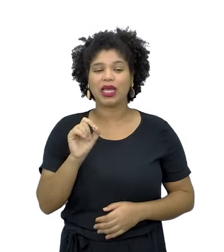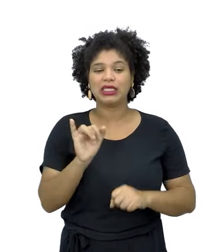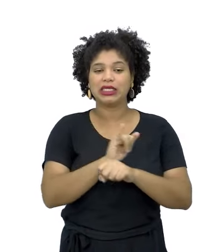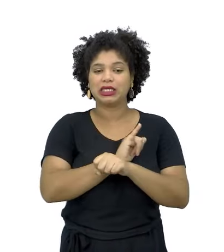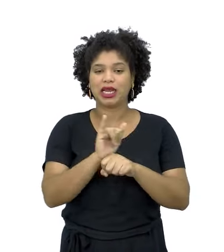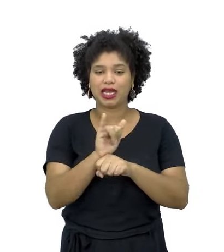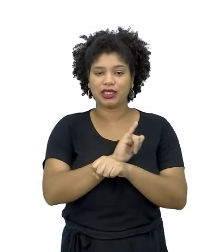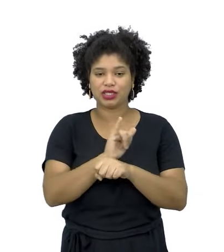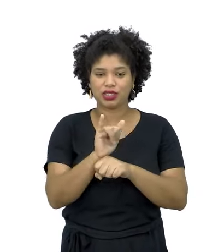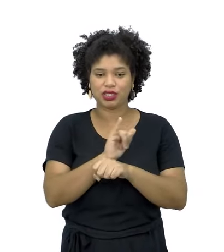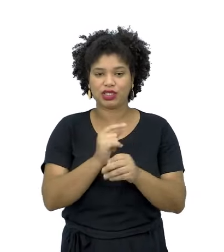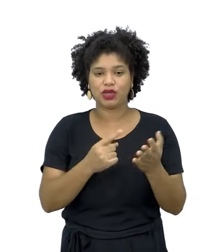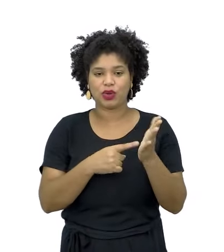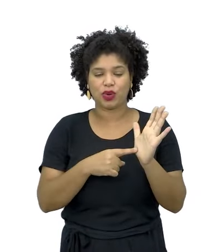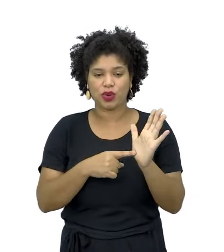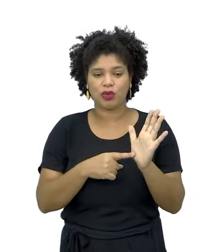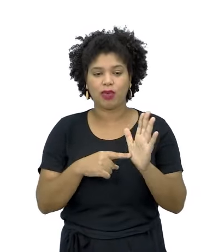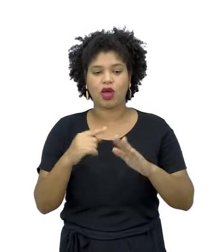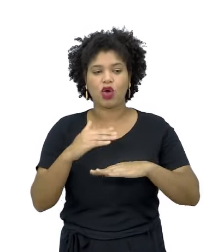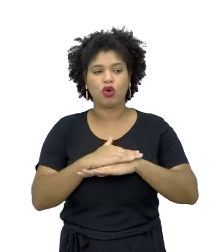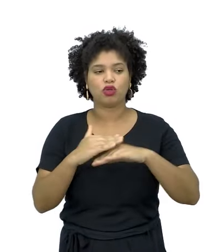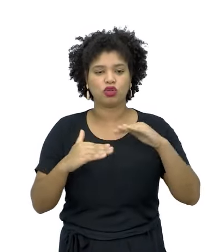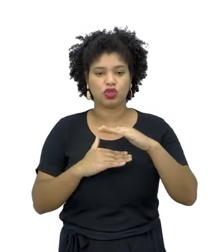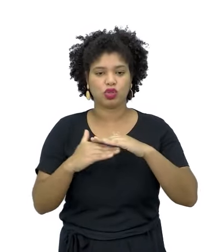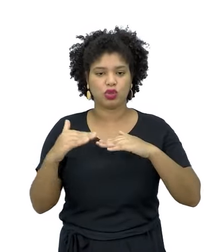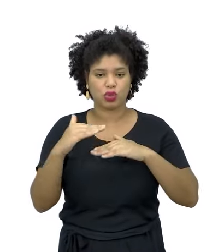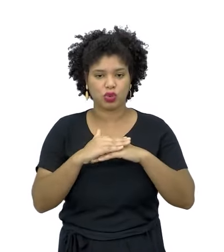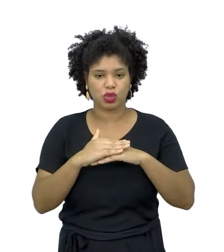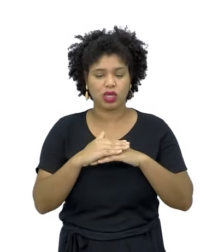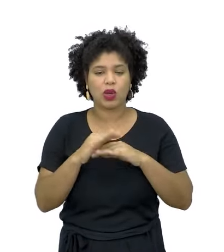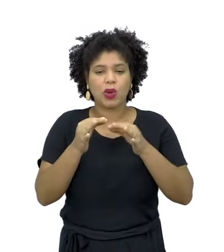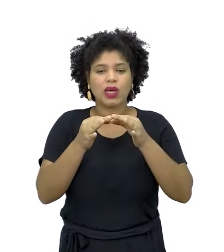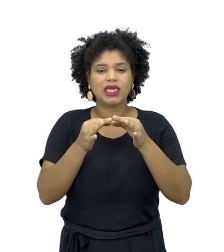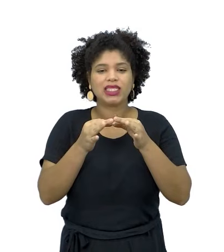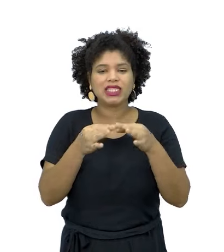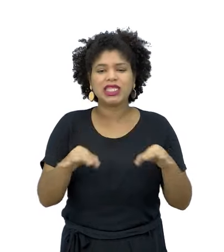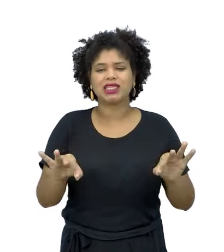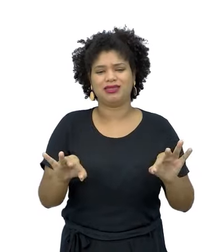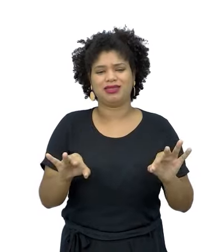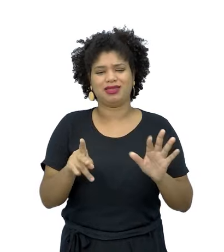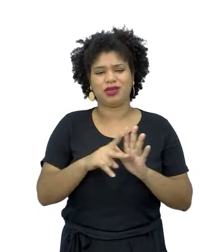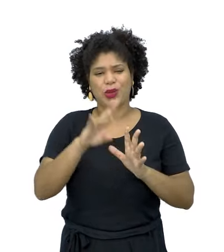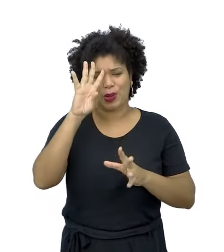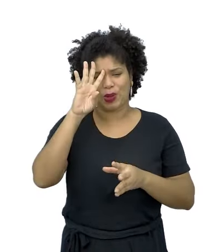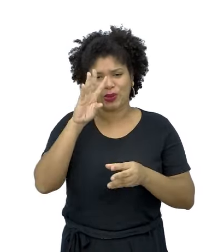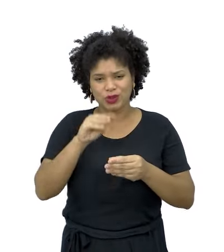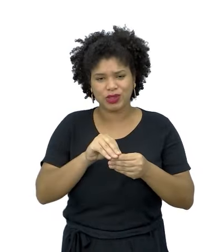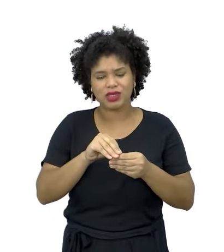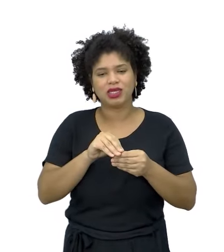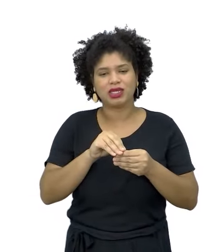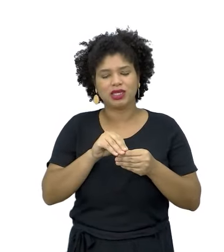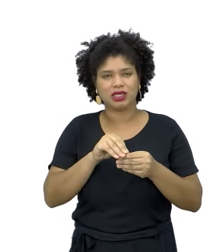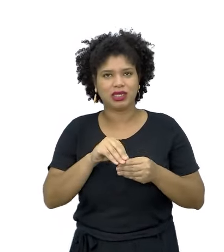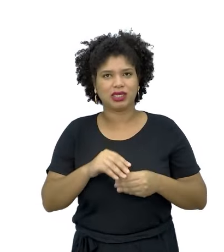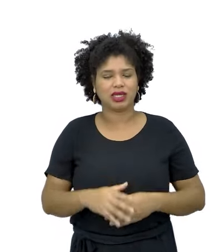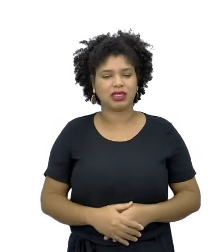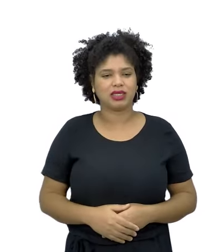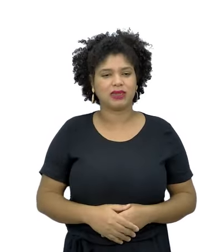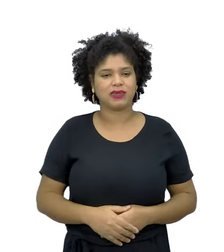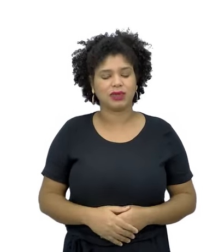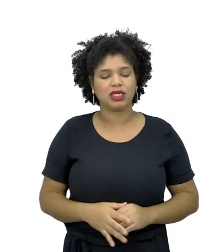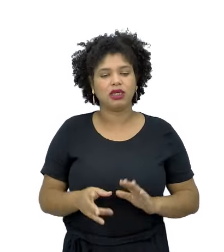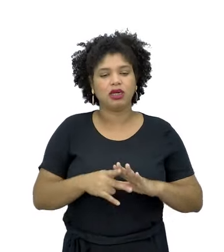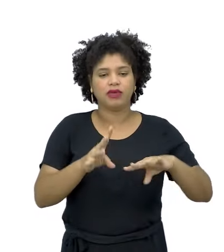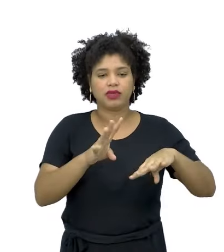são apresentadas sugestões como finalizar as aulas. Pode ser com a elaboração de uma síntese, com a proposta